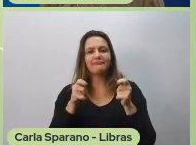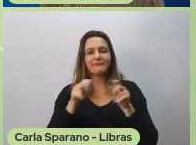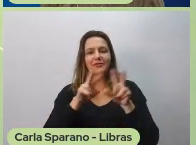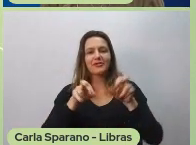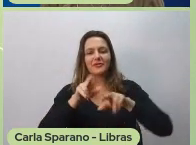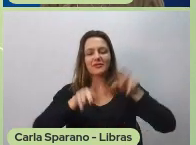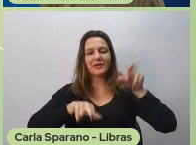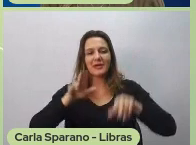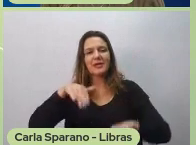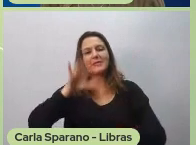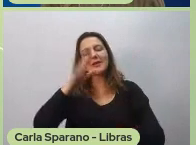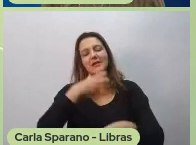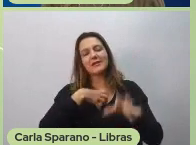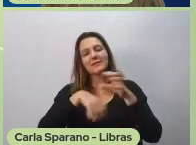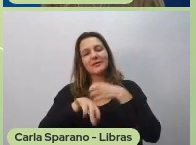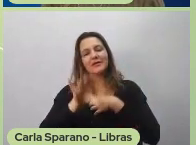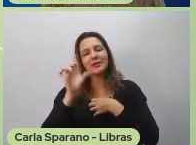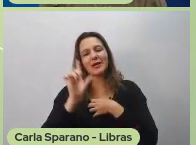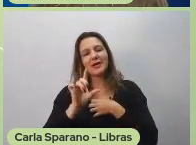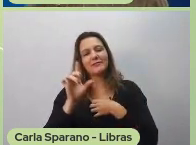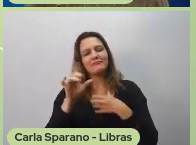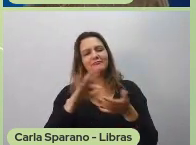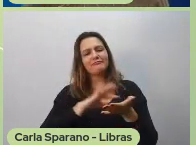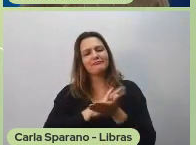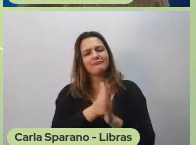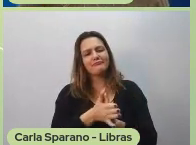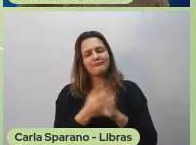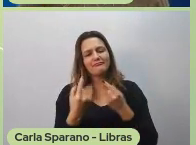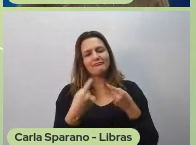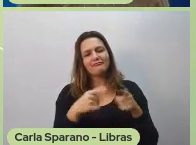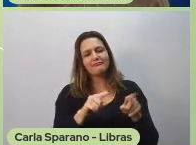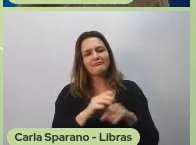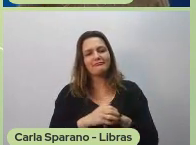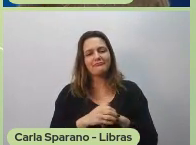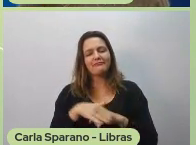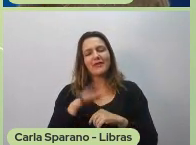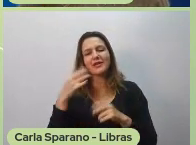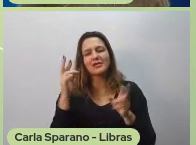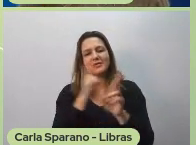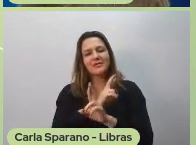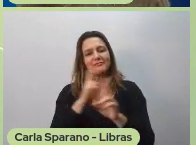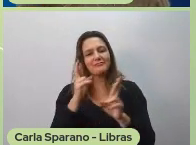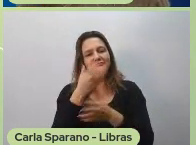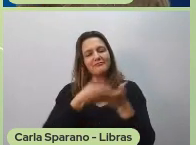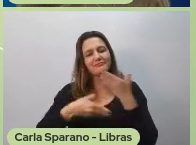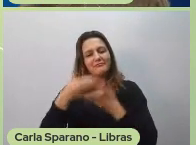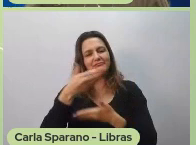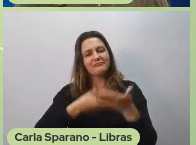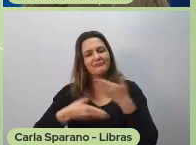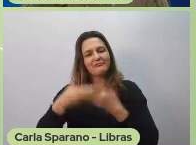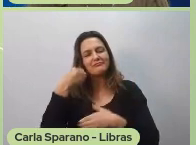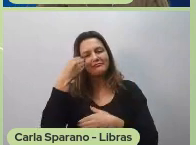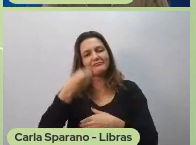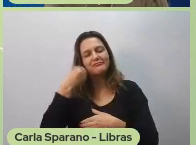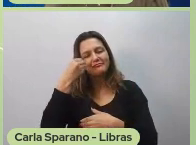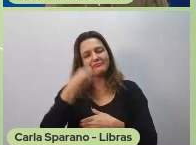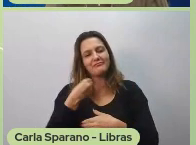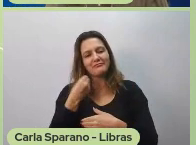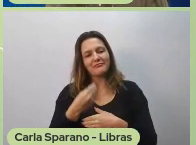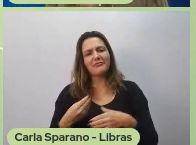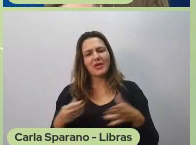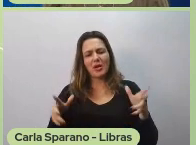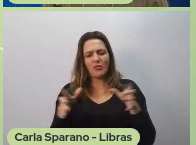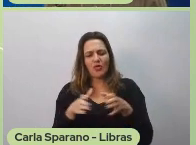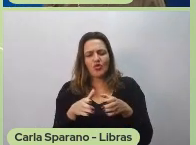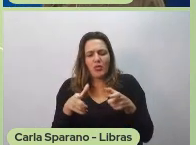empatia, menos preconceito, mais troca de experiência, menos bolhas, e